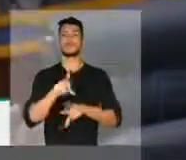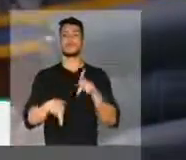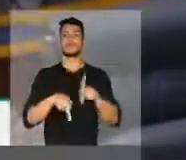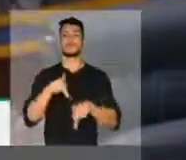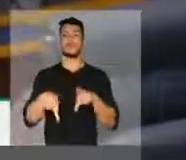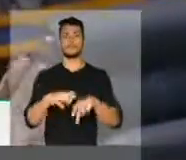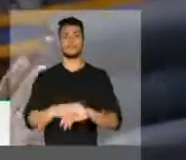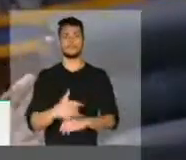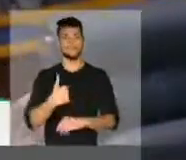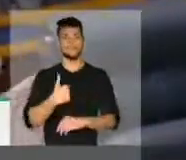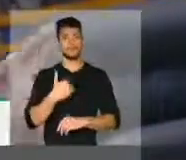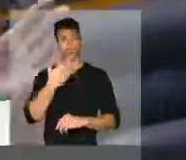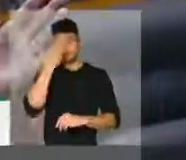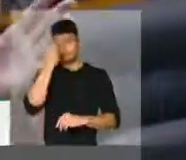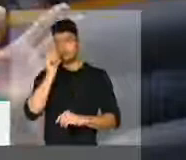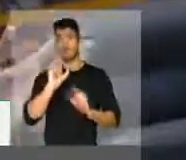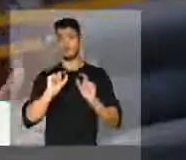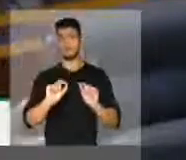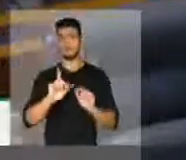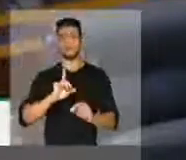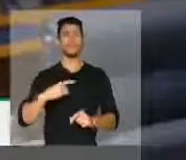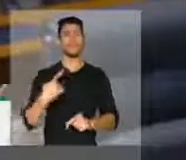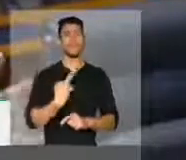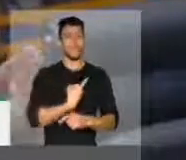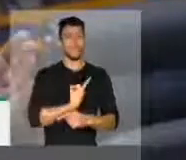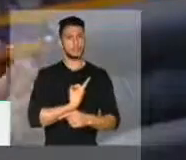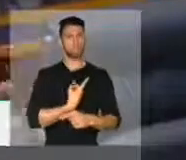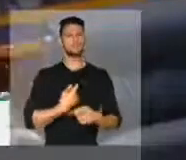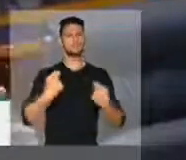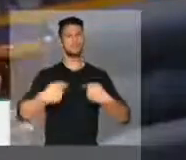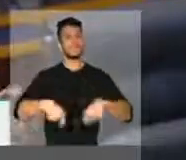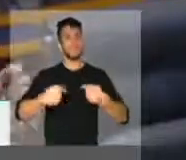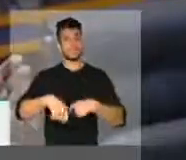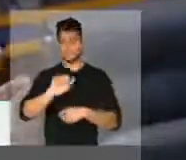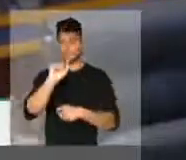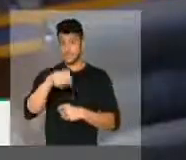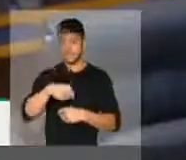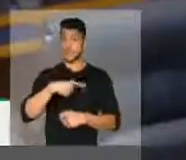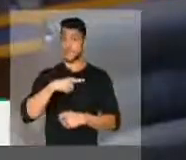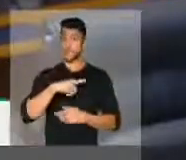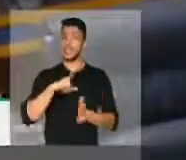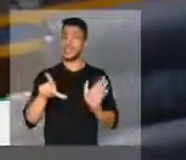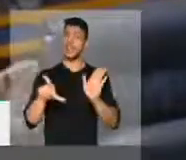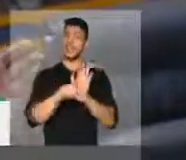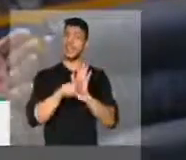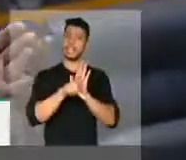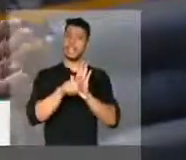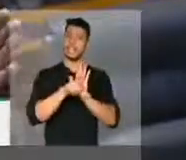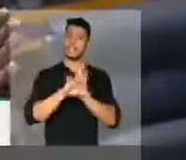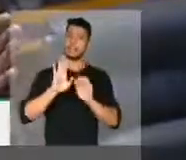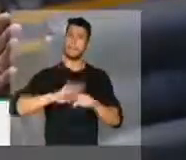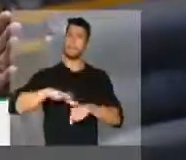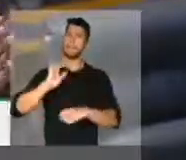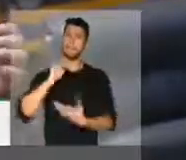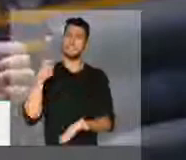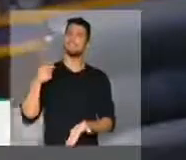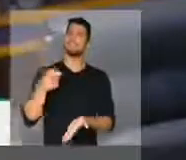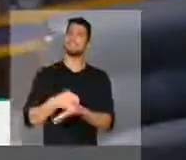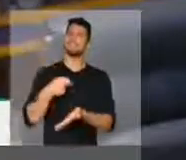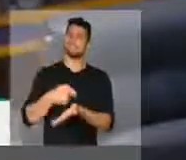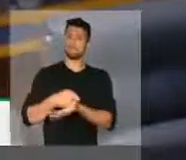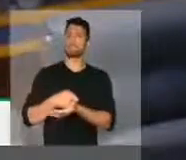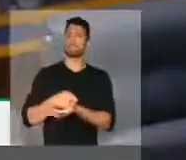tenho dúvida nenhuma de que nós precisamos, sim, ter leis rígidas, leis cada vez